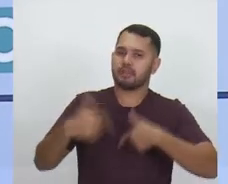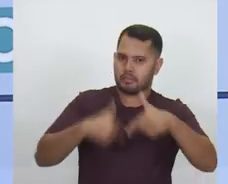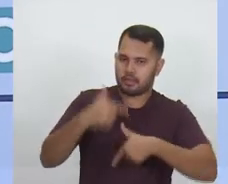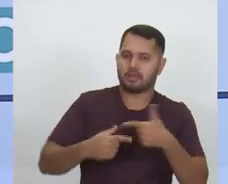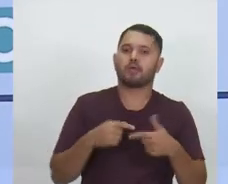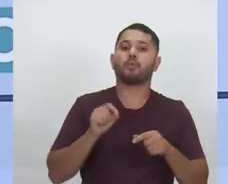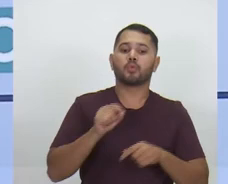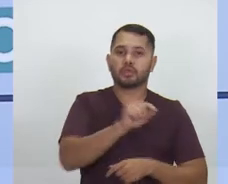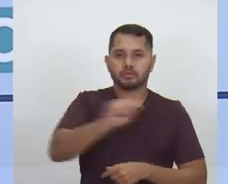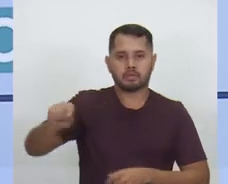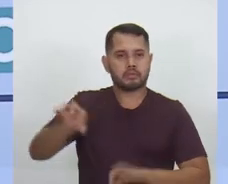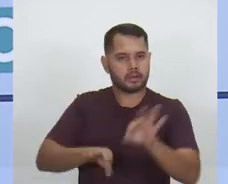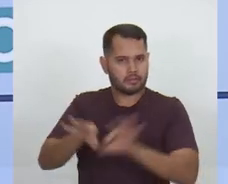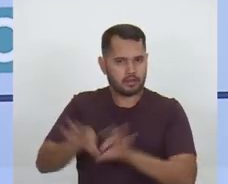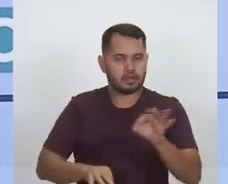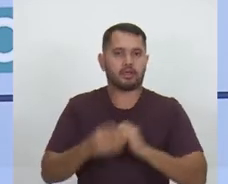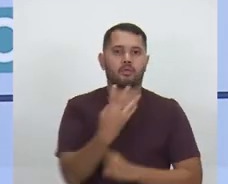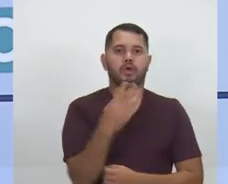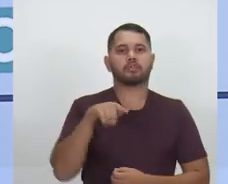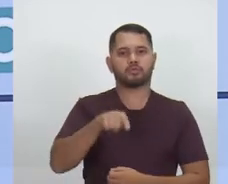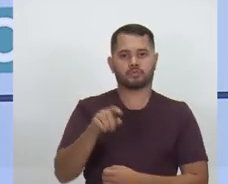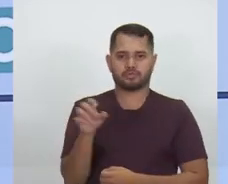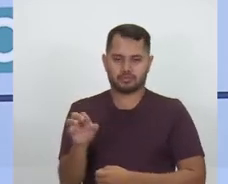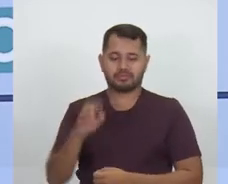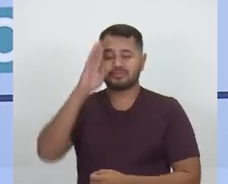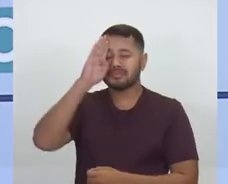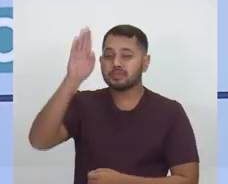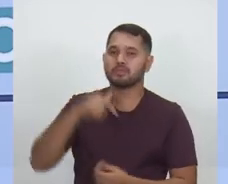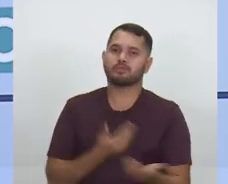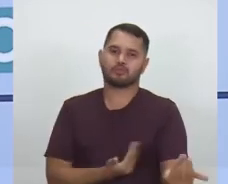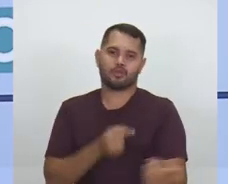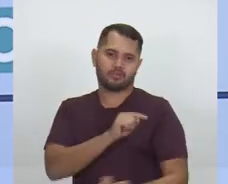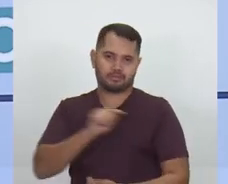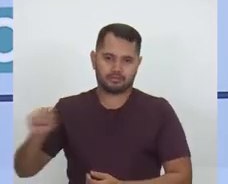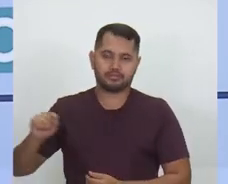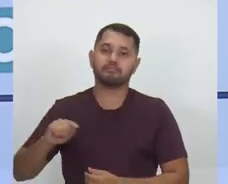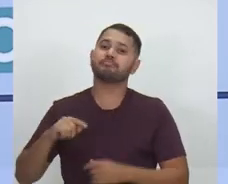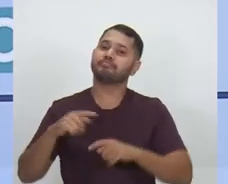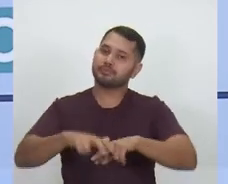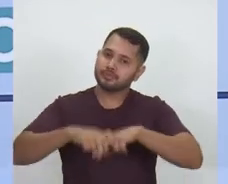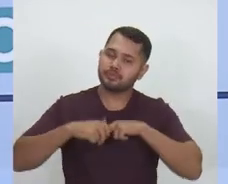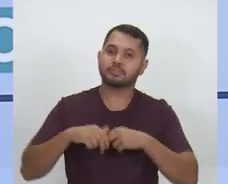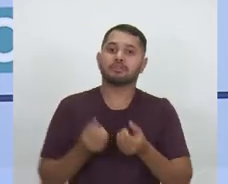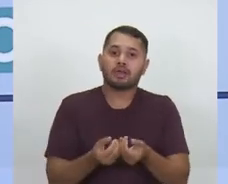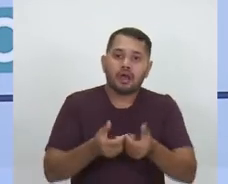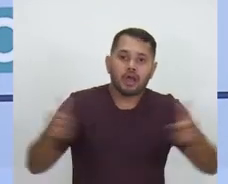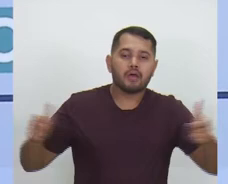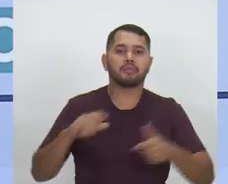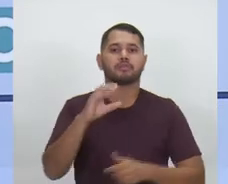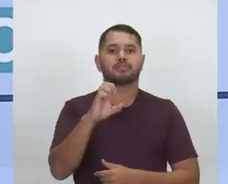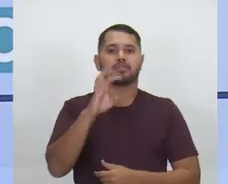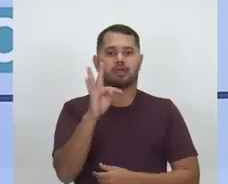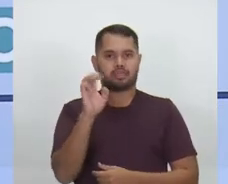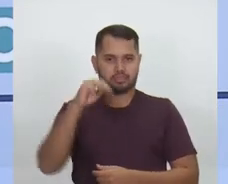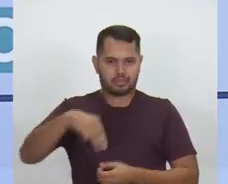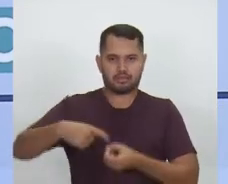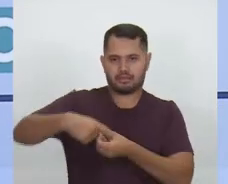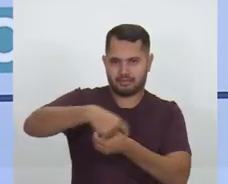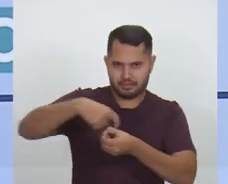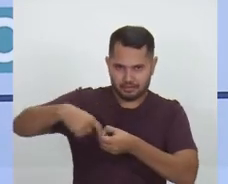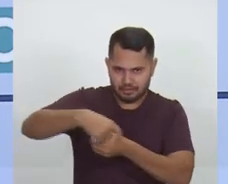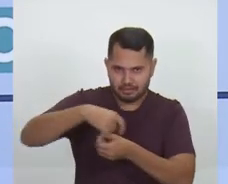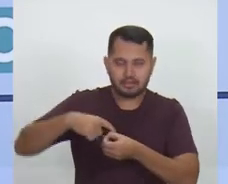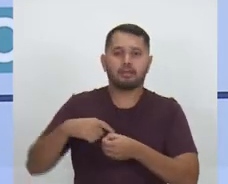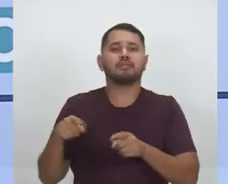4.0 sobretudo os nossos jovens para isso nós vamos ampliar o cetam vamos fortalecê lo e levar pra